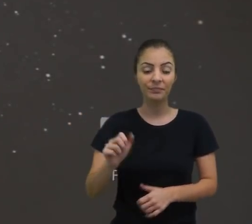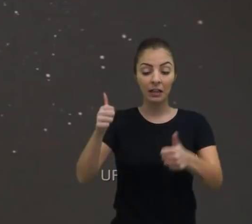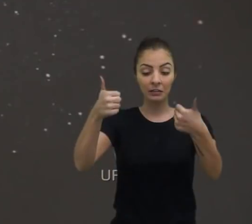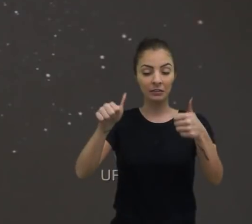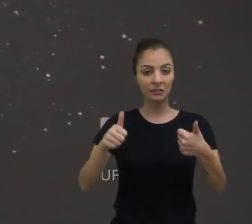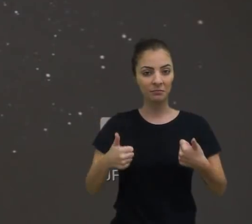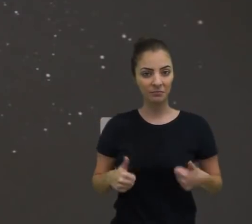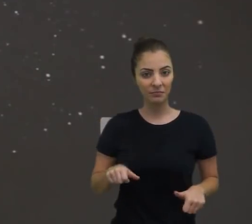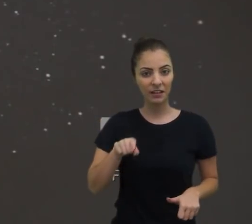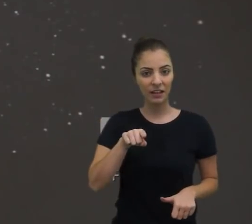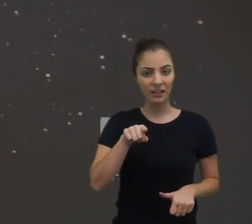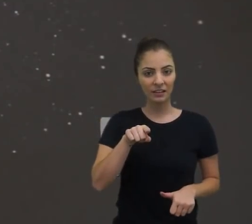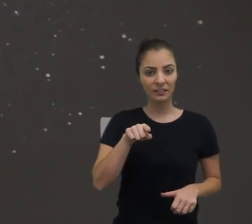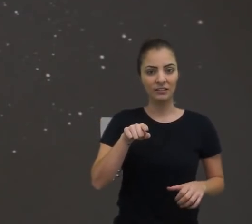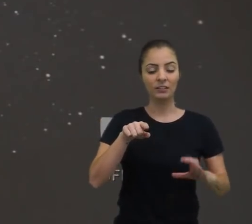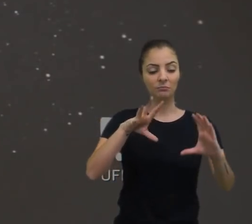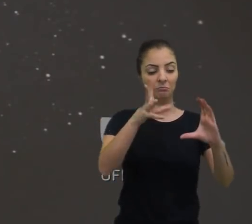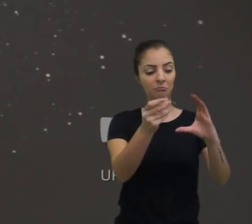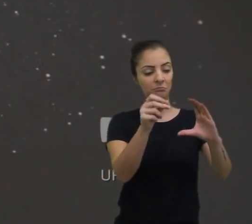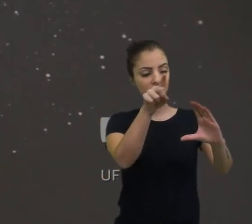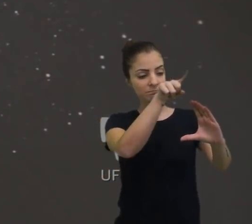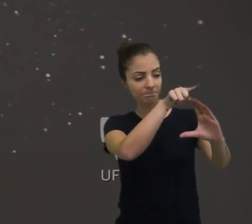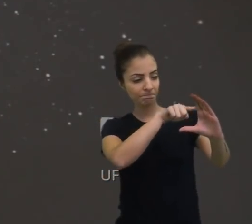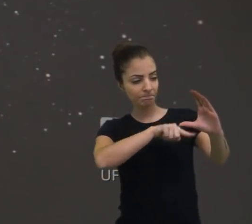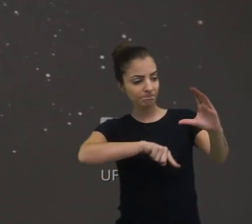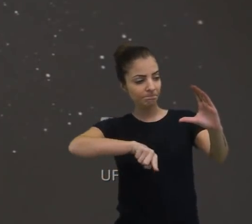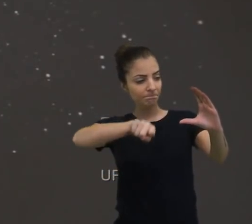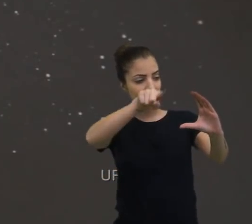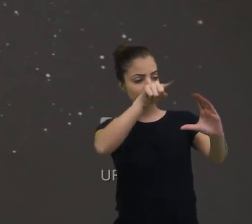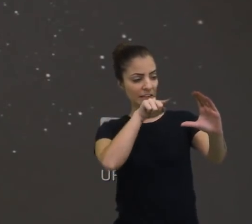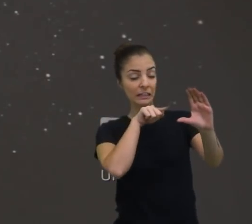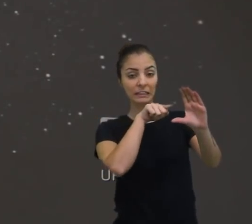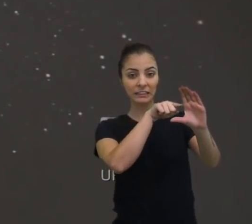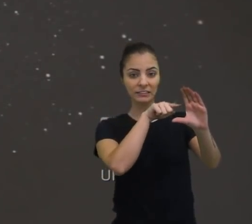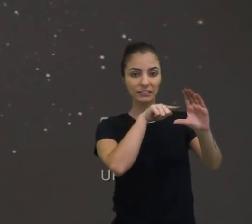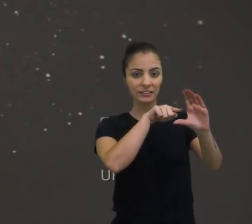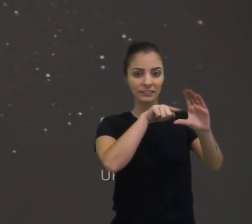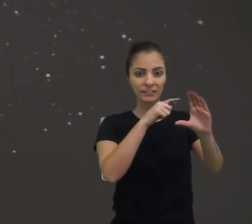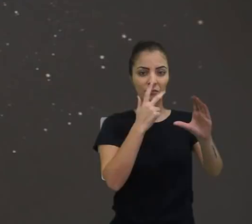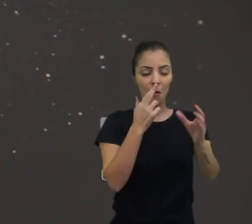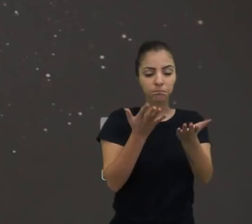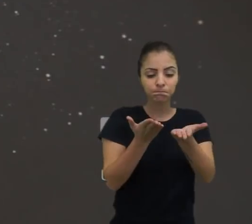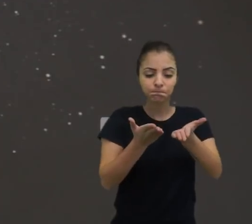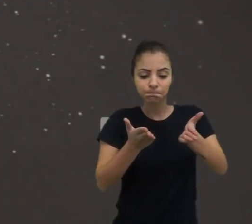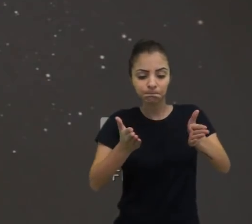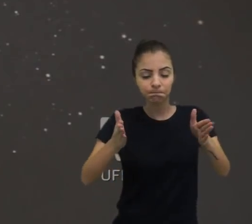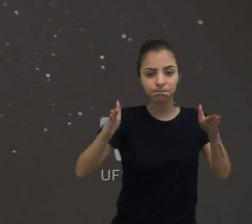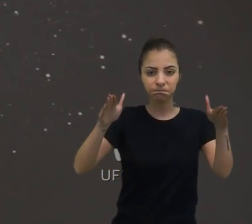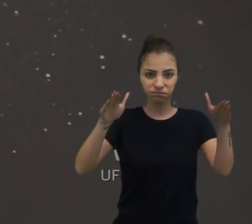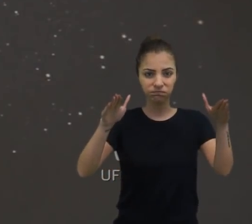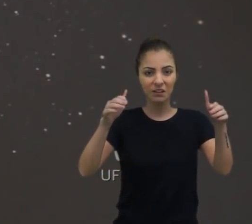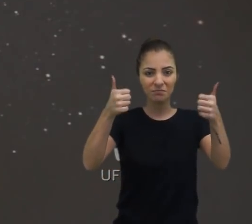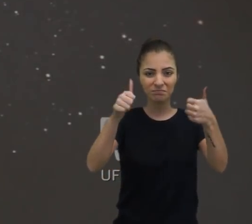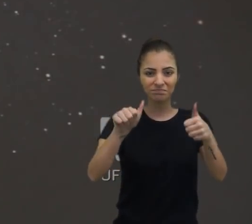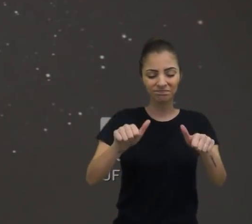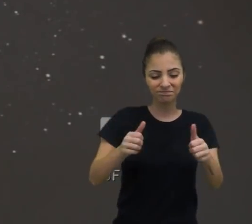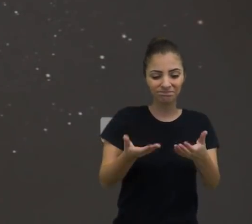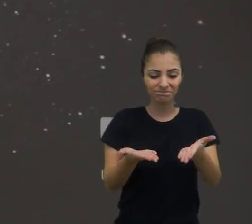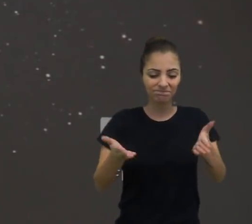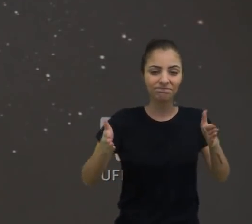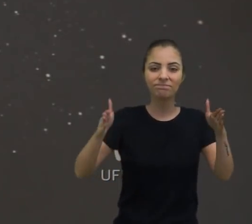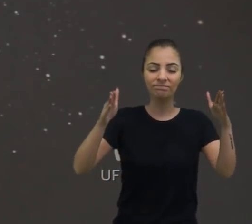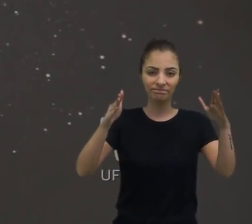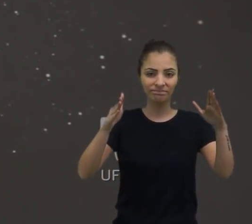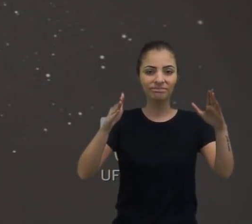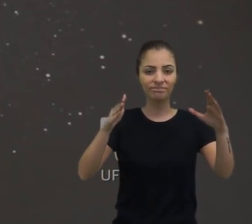atrás dele estão completamente distorcidas. Tá? Tanto é que algumas imagens aqui de coisas que estão atrás formam um anel.